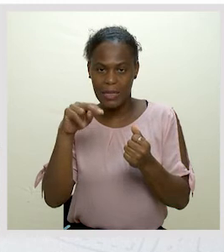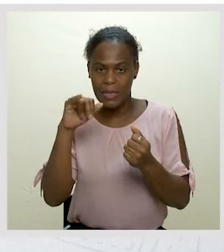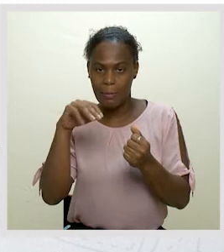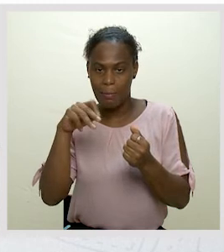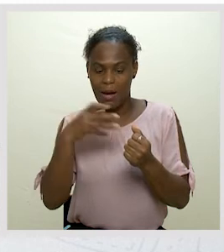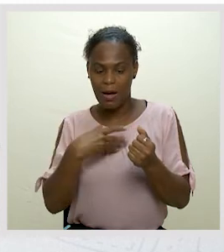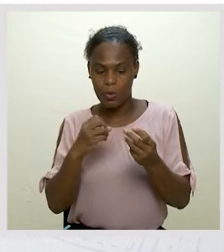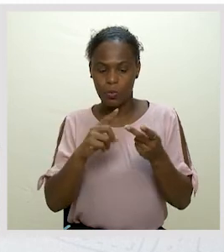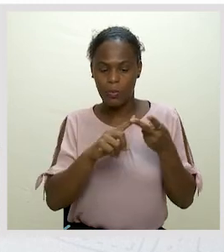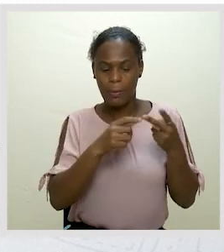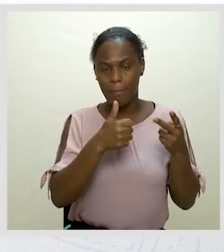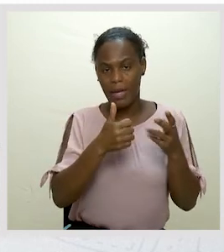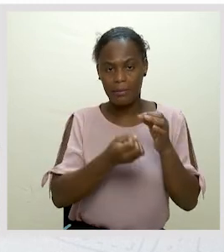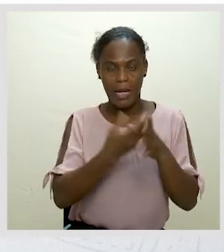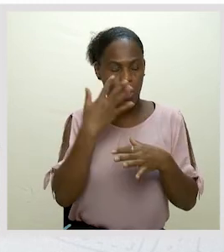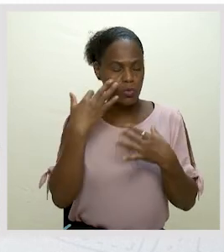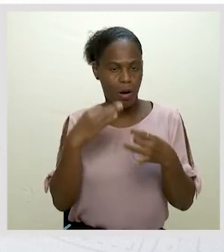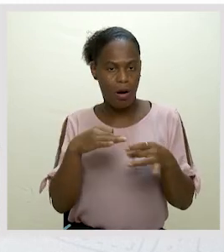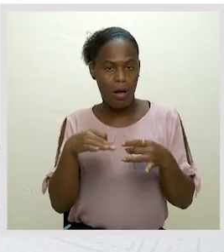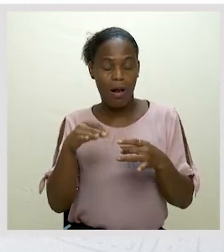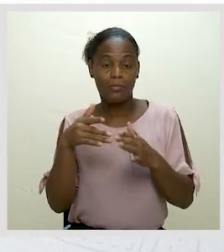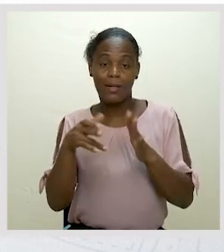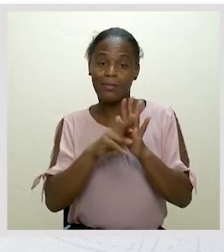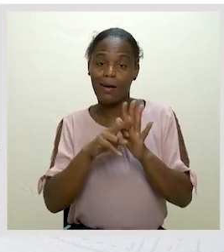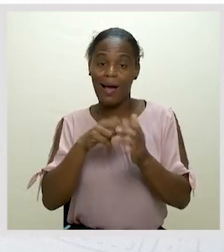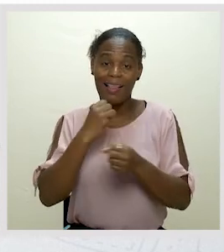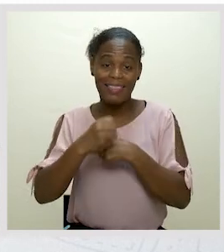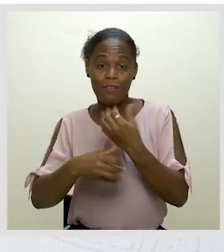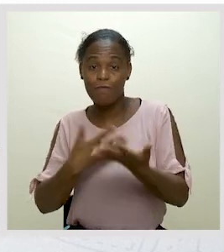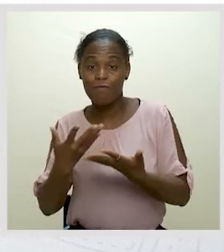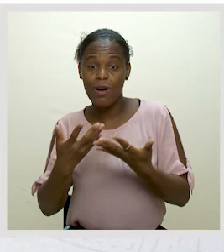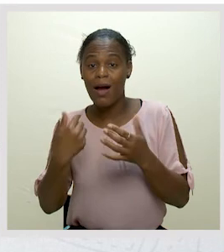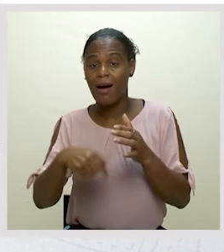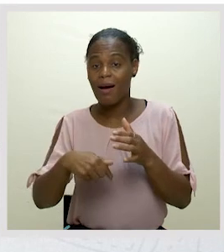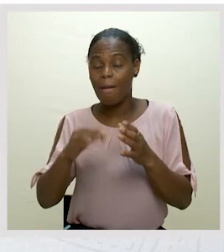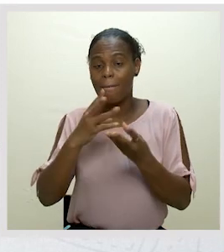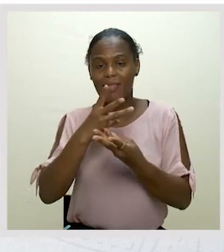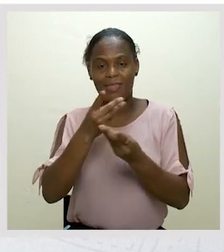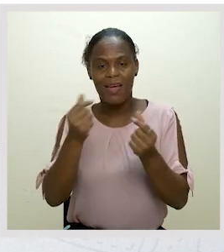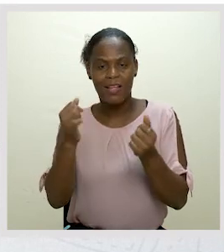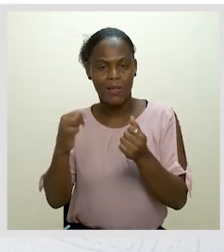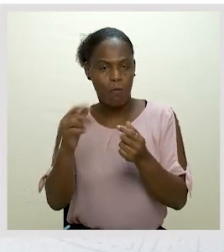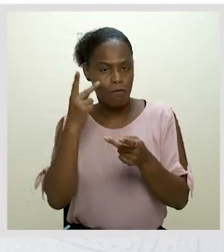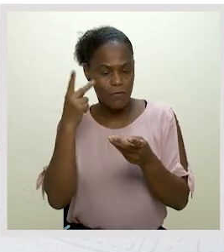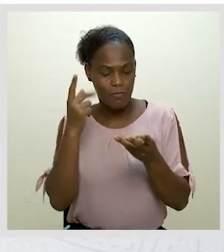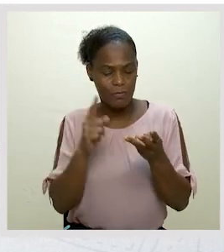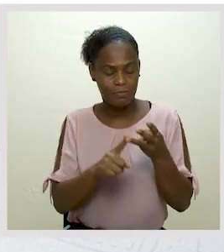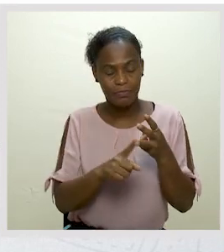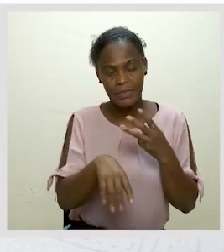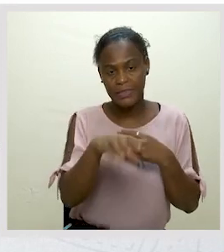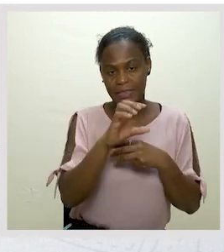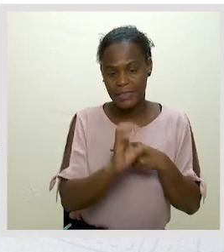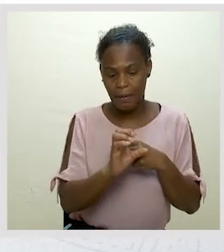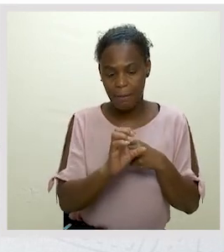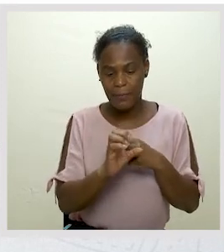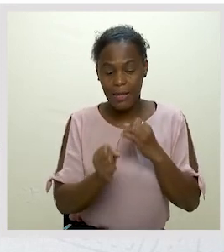B, gerados espontaneamente a partir de um princípio ativo contido na matéria não viva; a